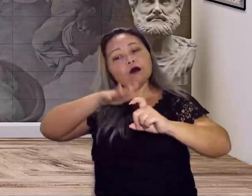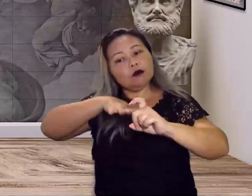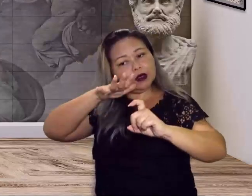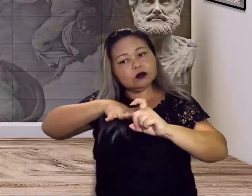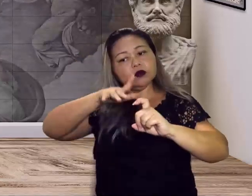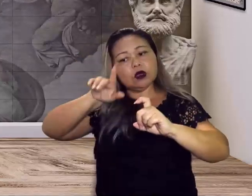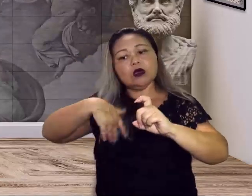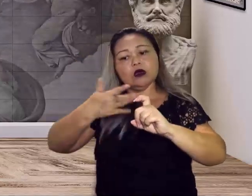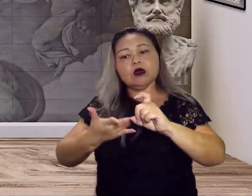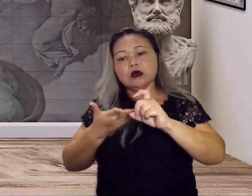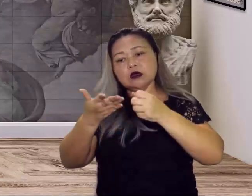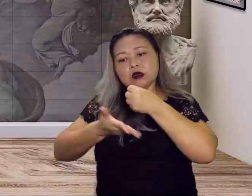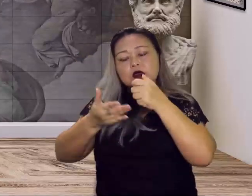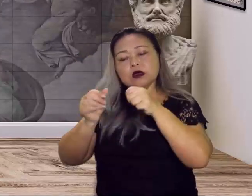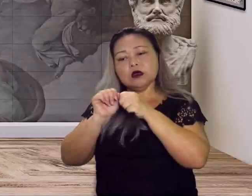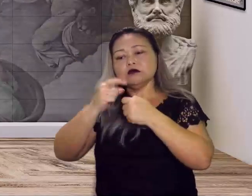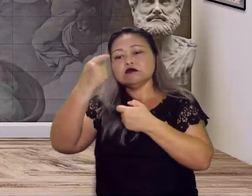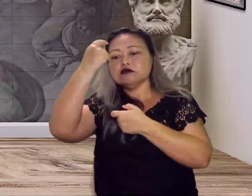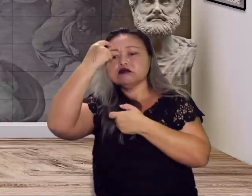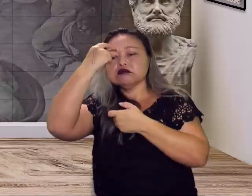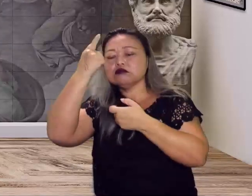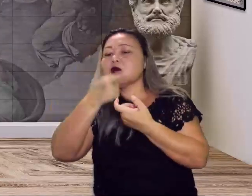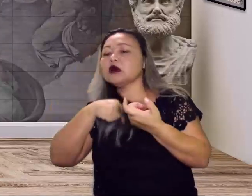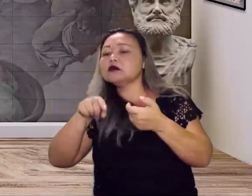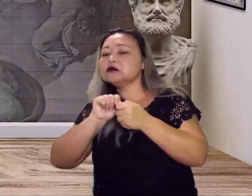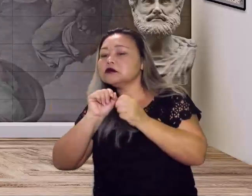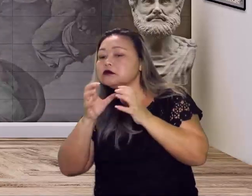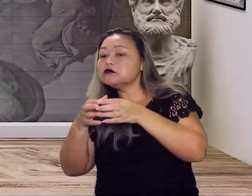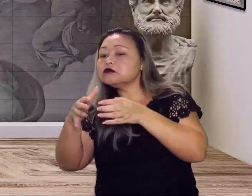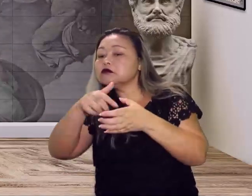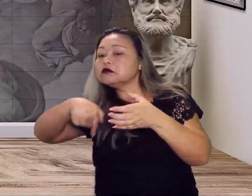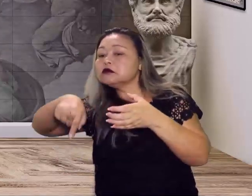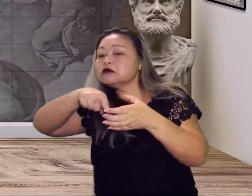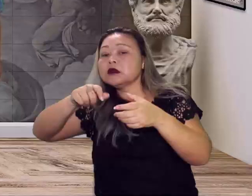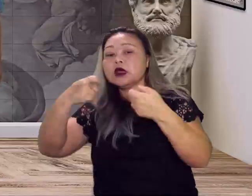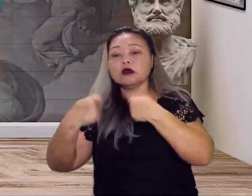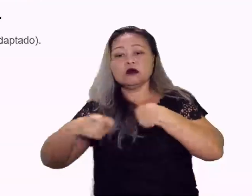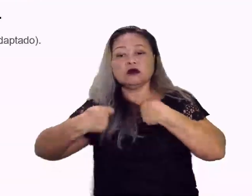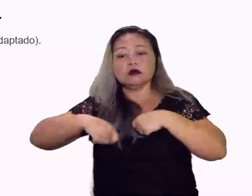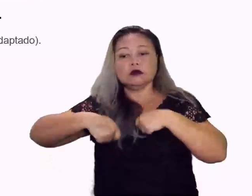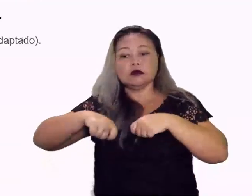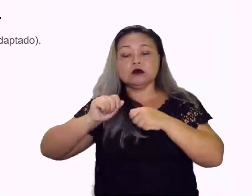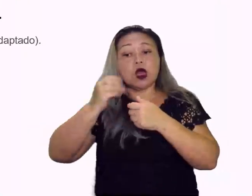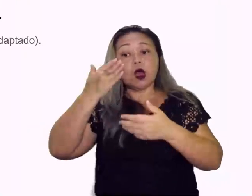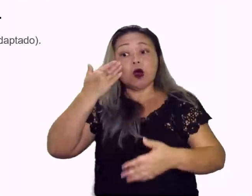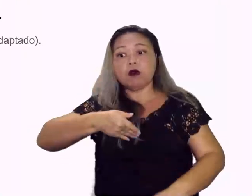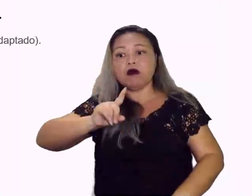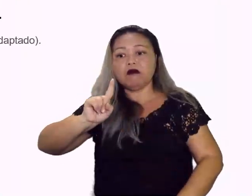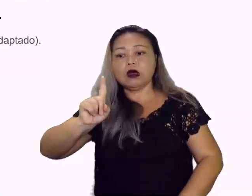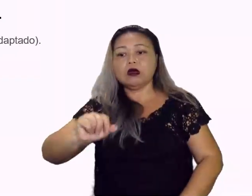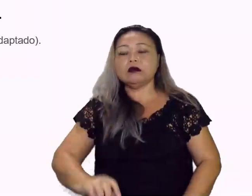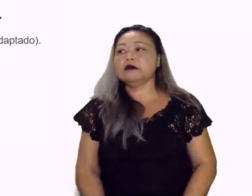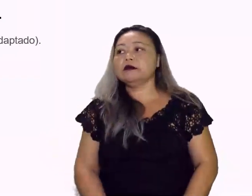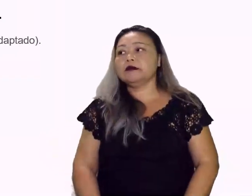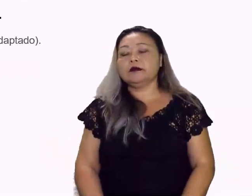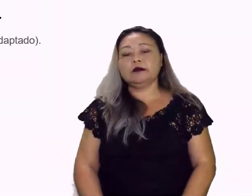baseado e fundamentado no pensamento do senso comum, tá? Vamos lá? Não precisa comprovação, tá? Ok? É